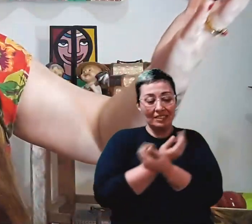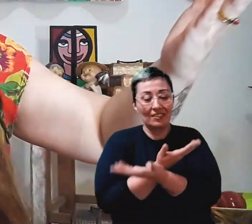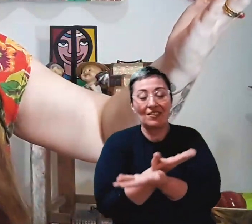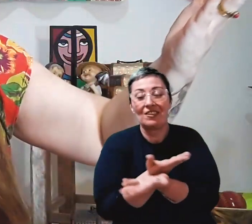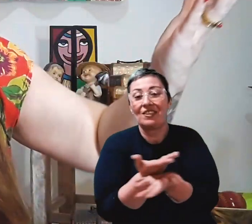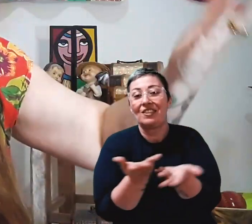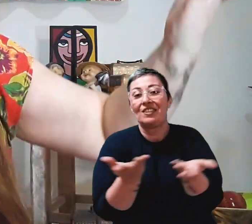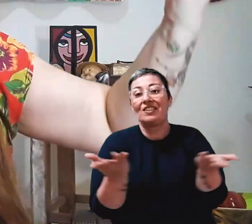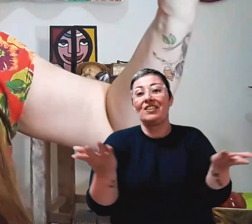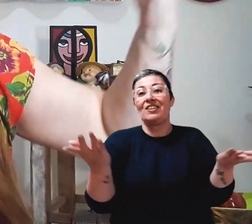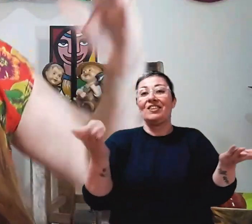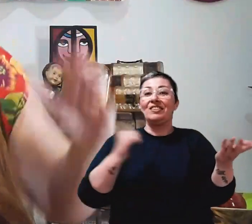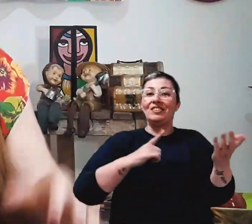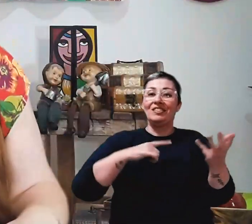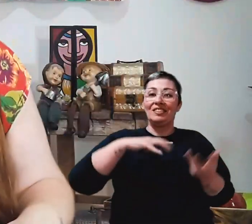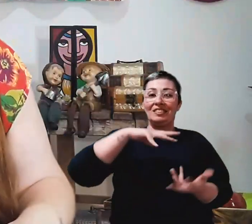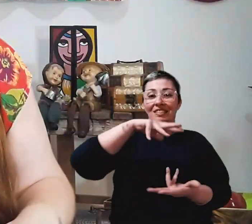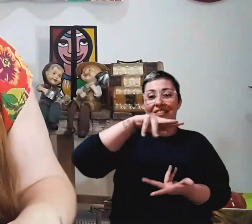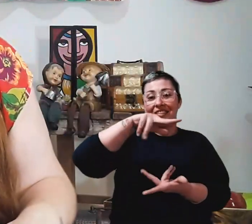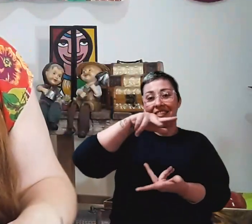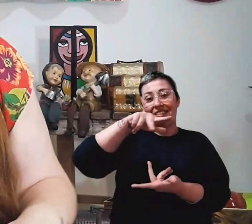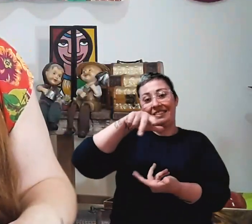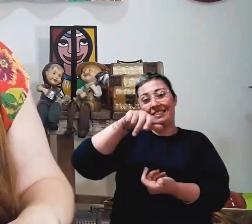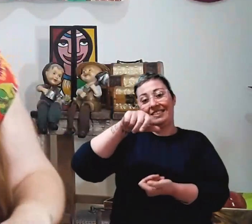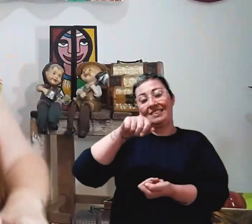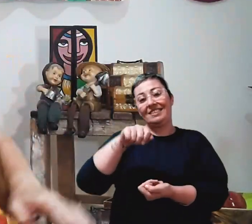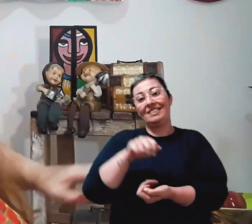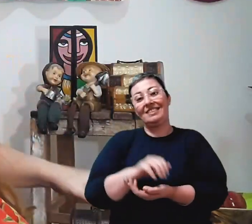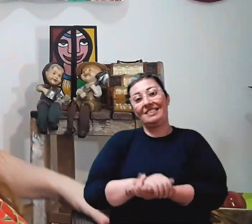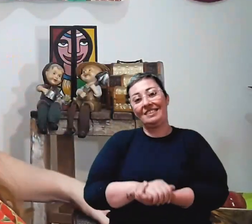que existe na terra.